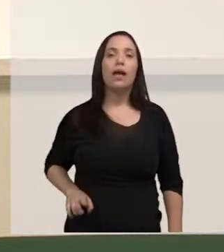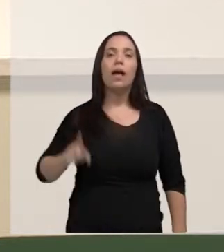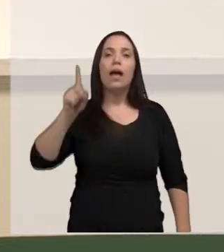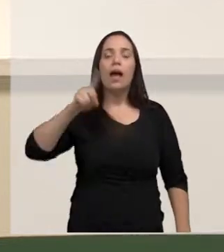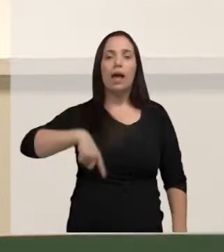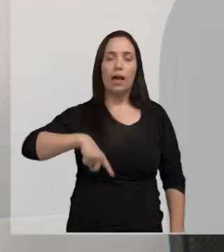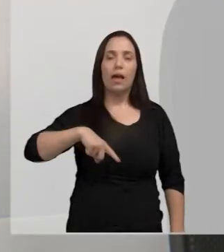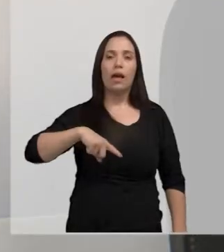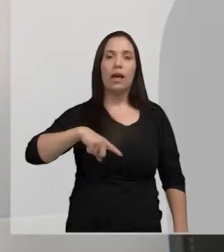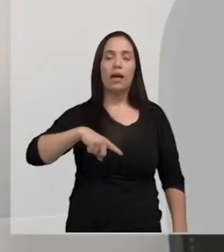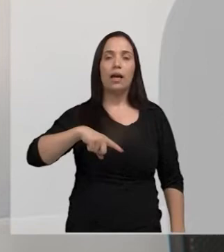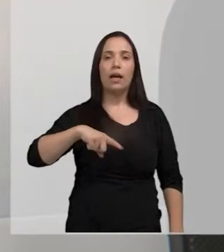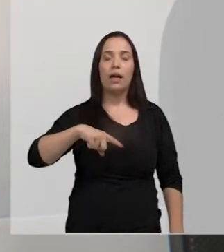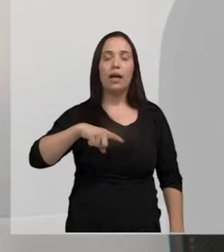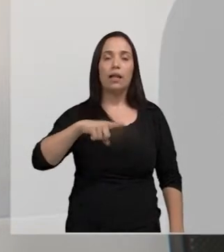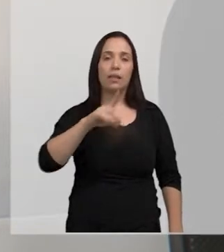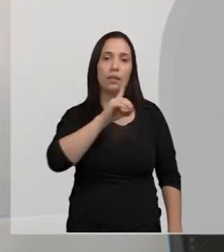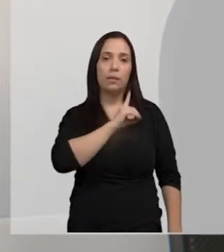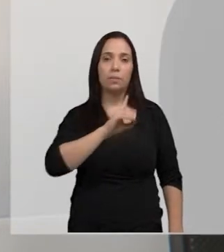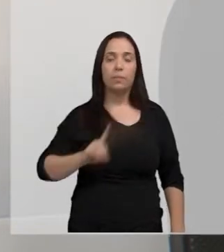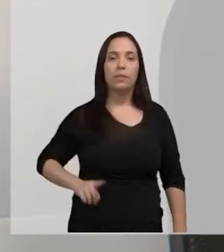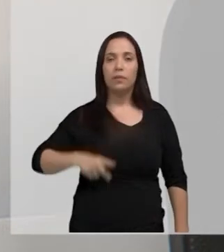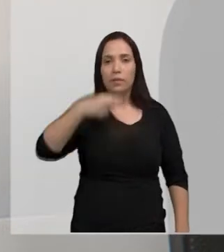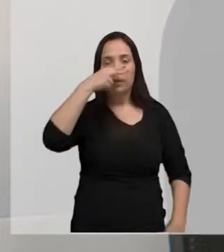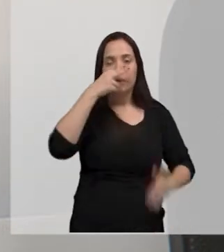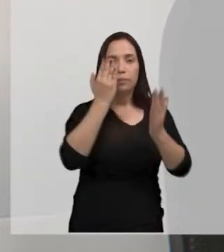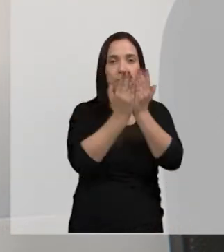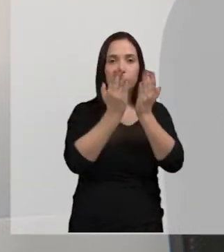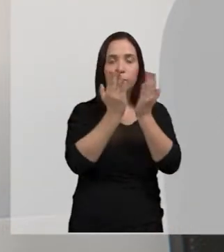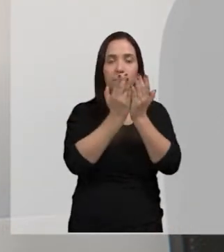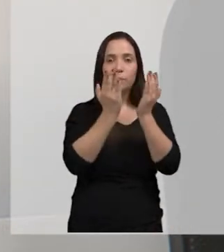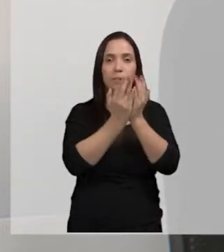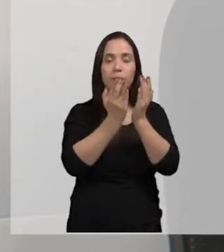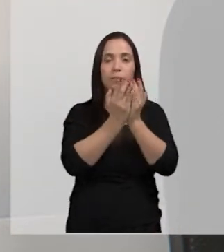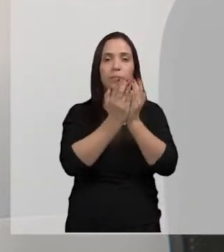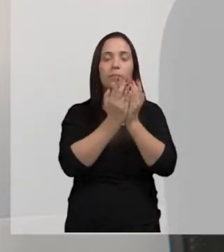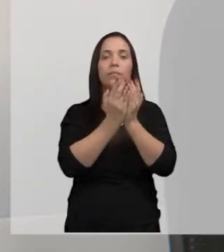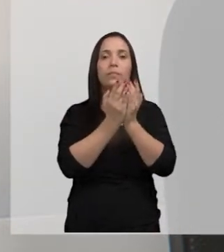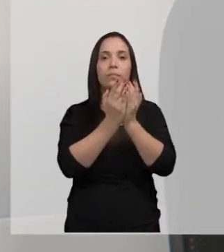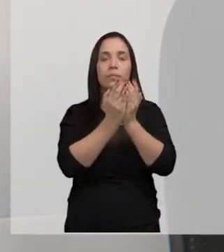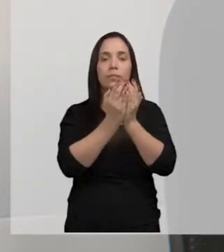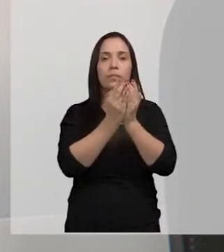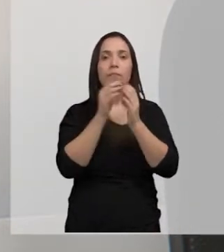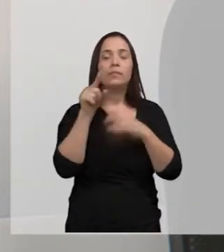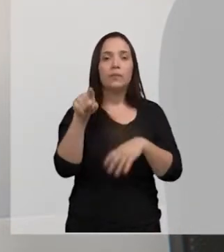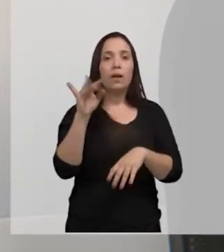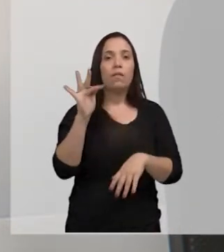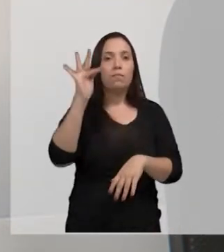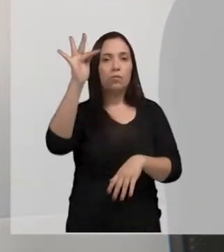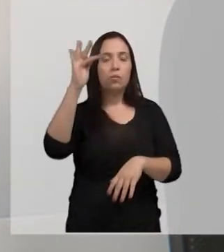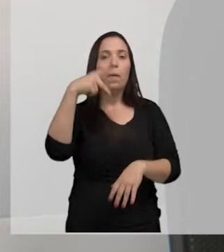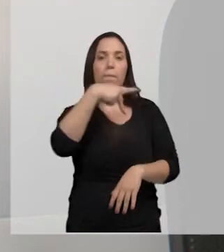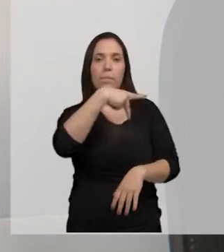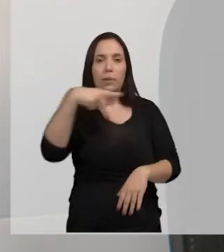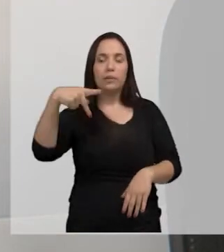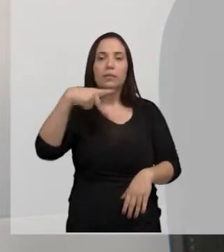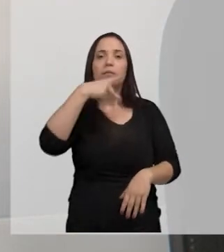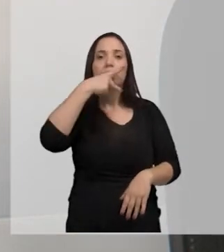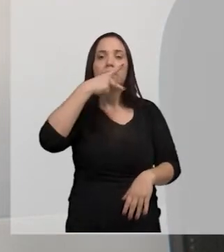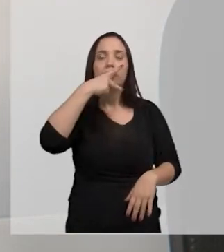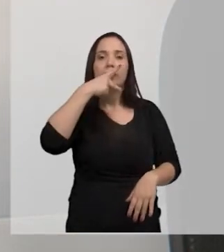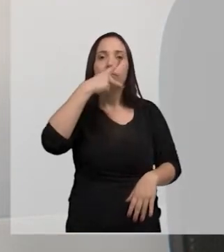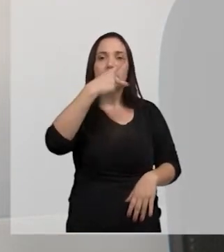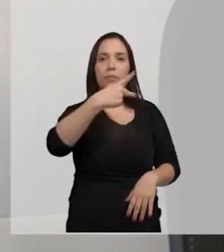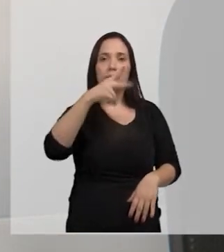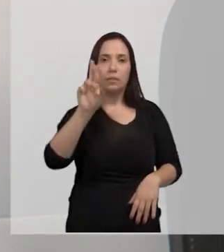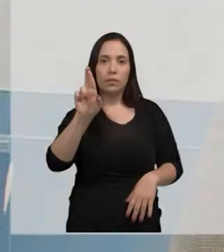Igrejas das Evangélicas, e digo mais. Força da igreja. Eu tenho para mim que é o futuro presidente estadual do Partido da